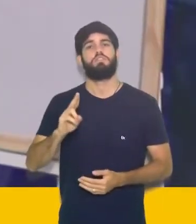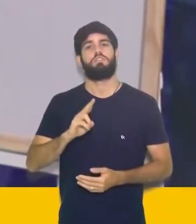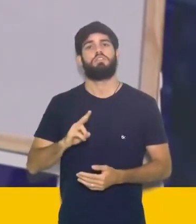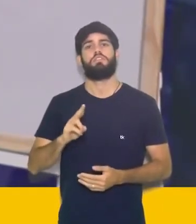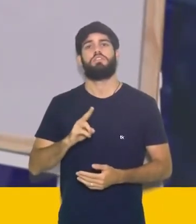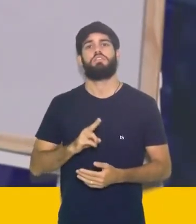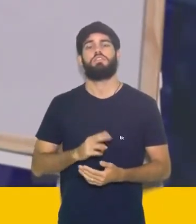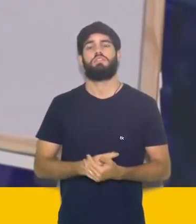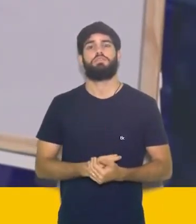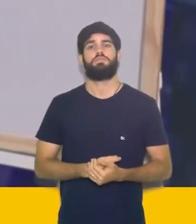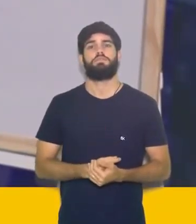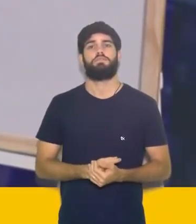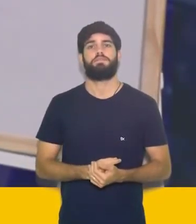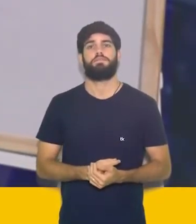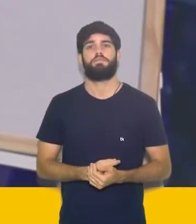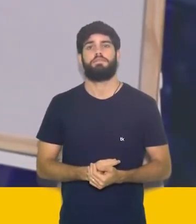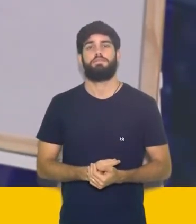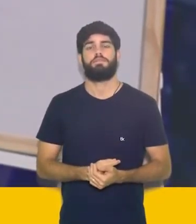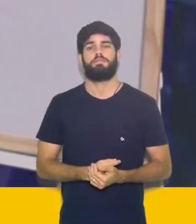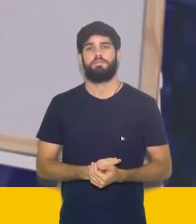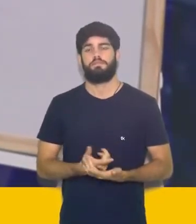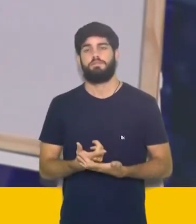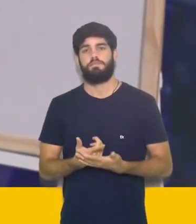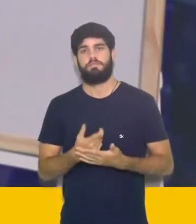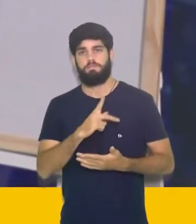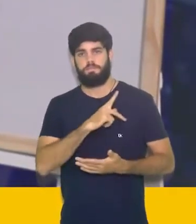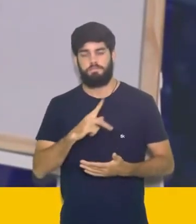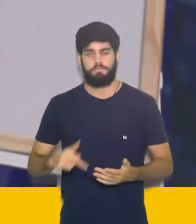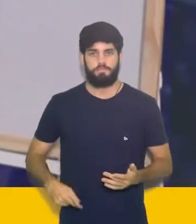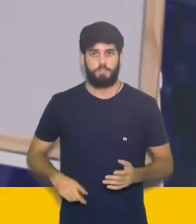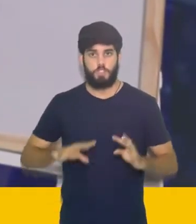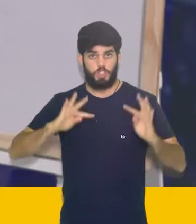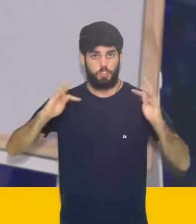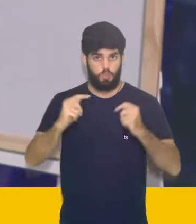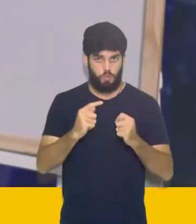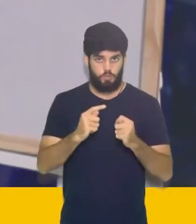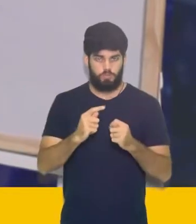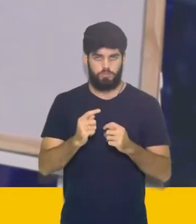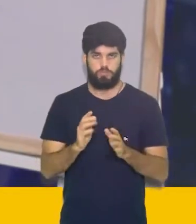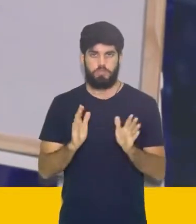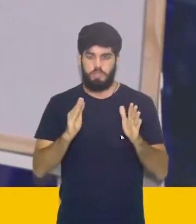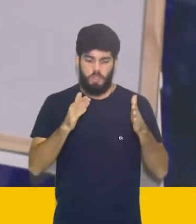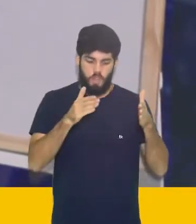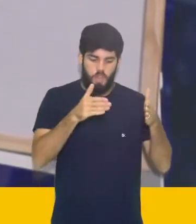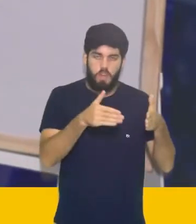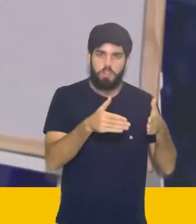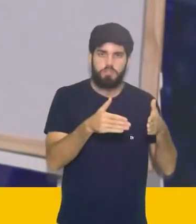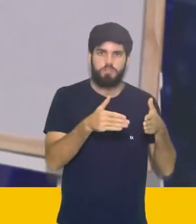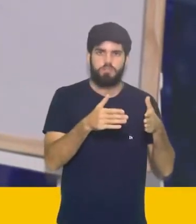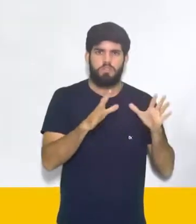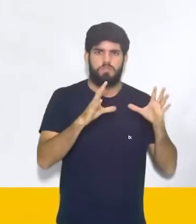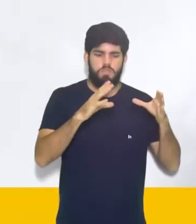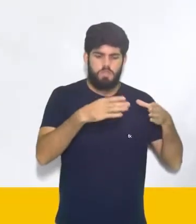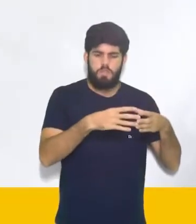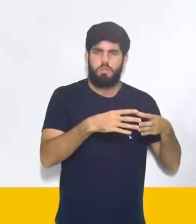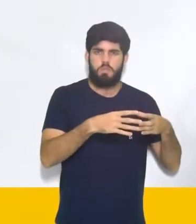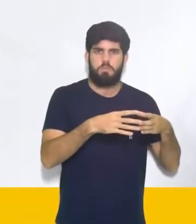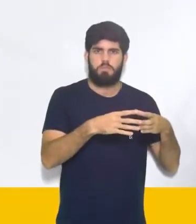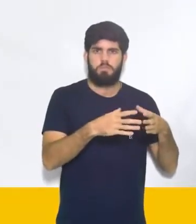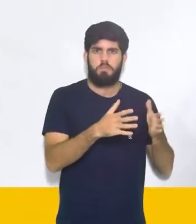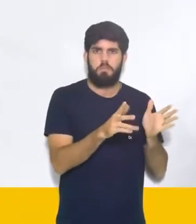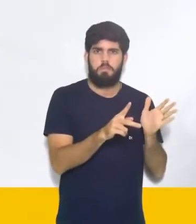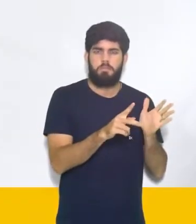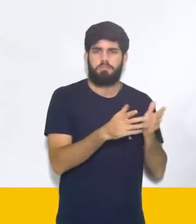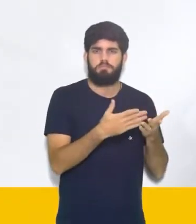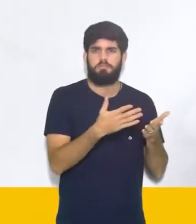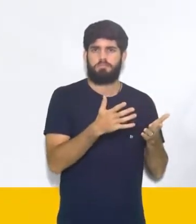eu disse para todos. Não é para uma pequena elite, certo? E nem é